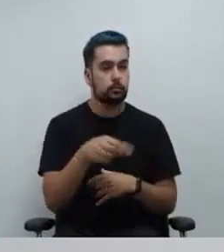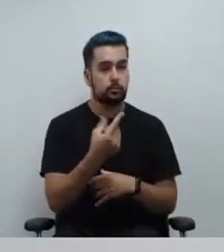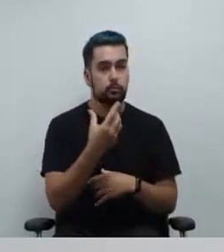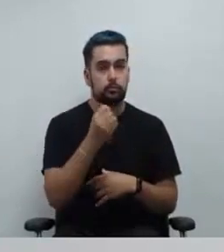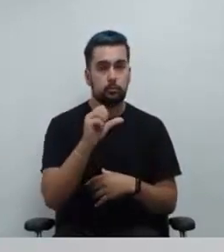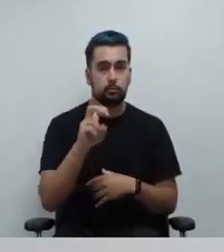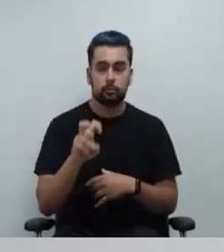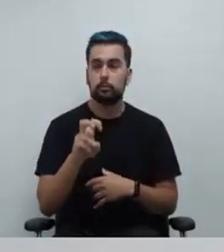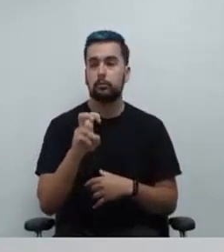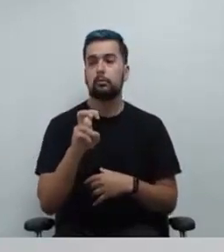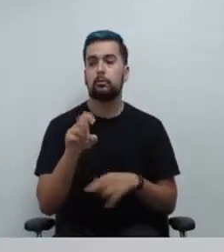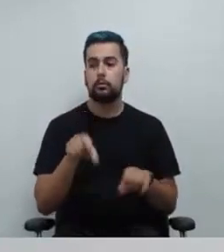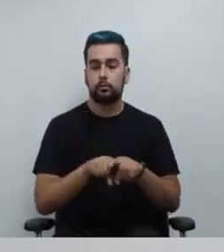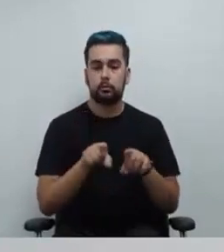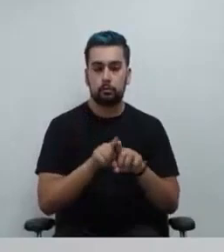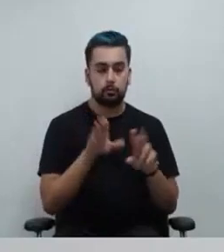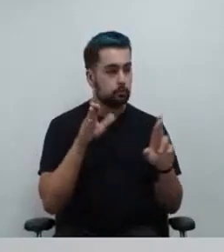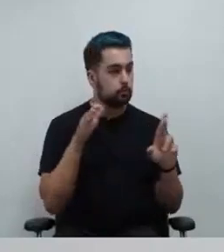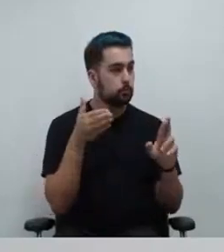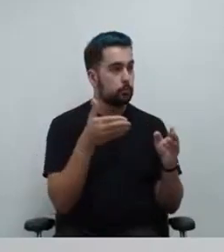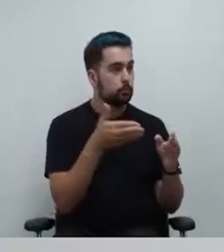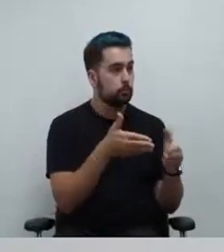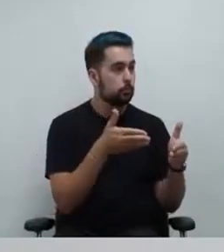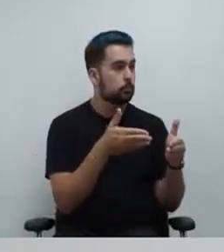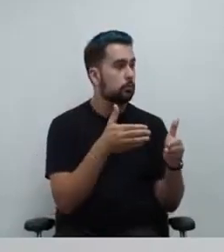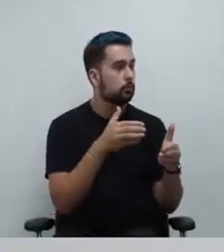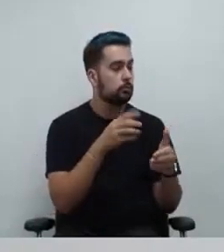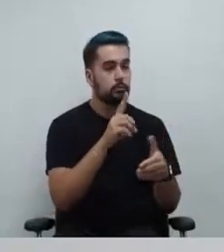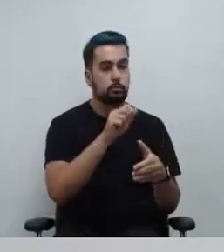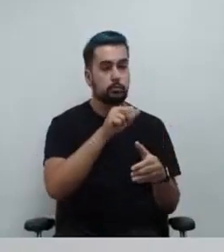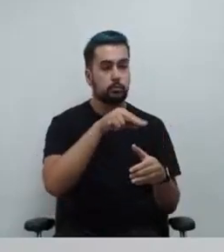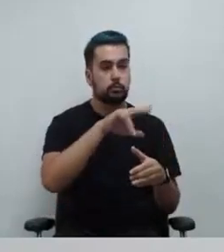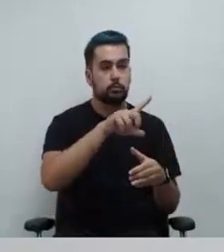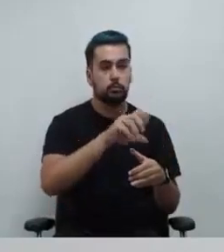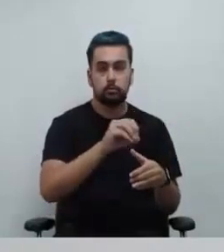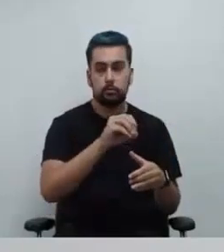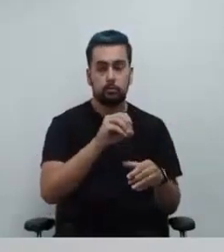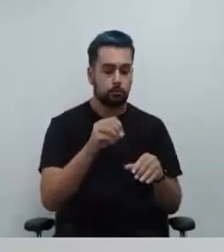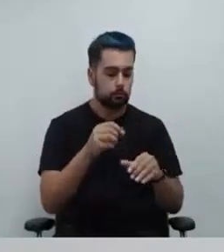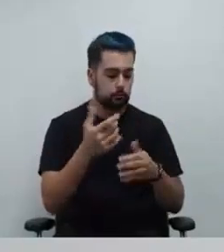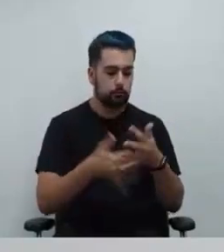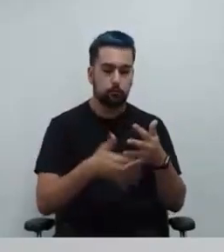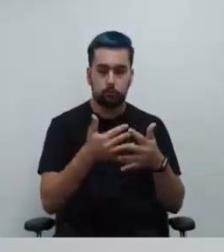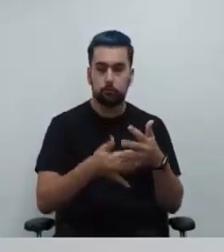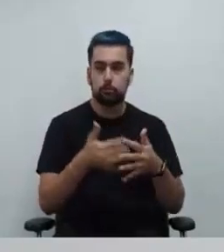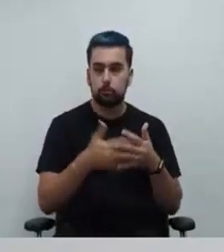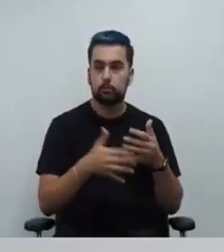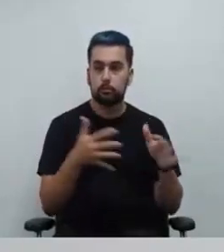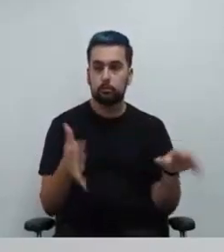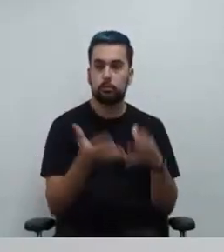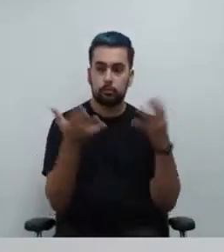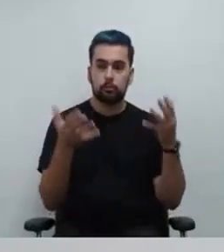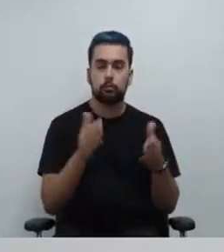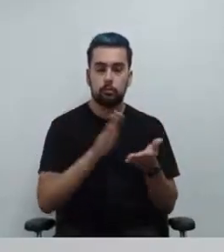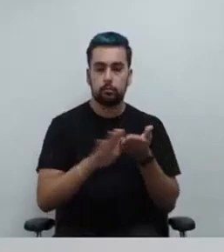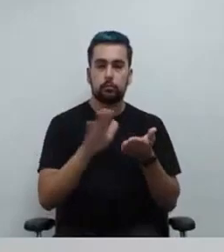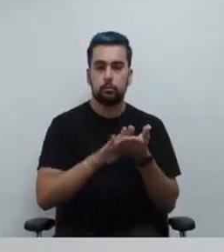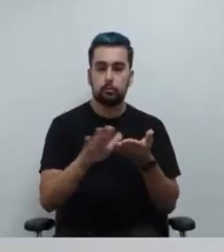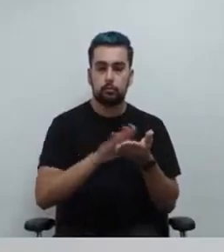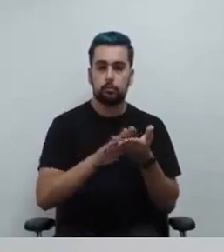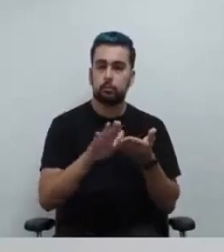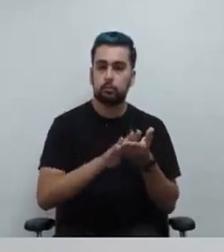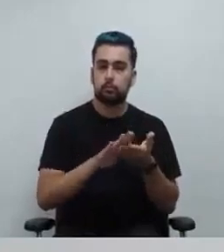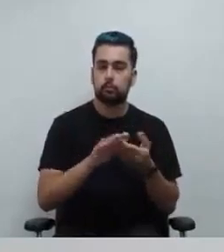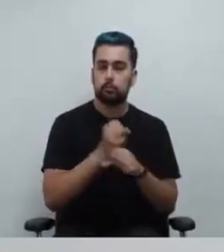4.095/2024. Tem como interessado o colega Danilo Martins Ortega. O assunto aqui é impugnação da lista de antiguidade para fins de promoção, publicado no DOE de 5 de fevereiro